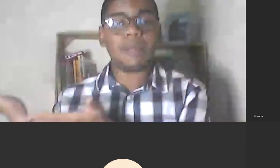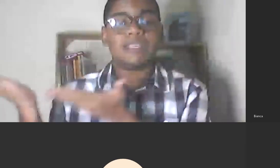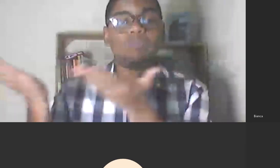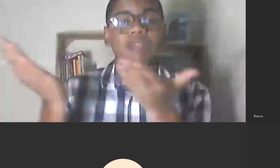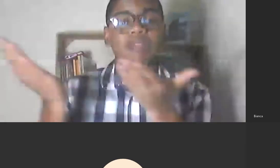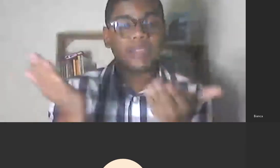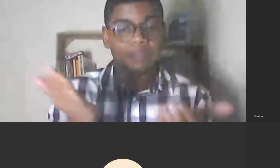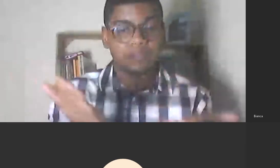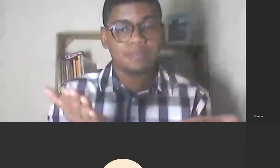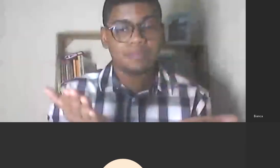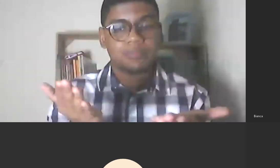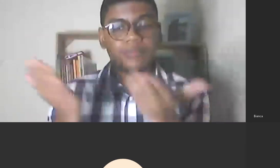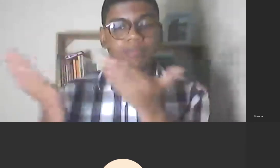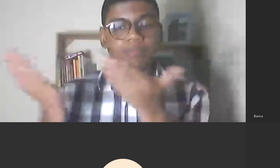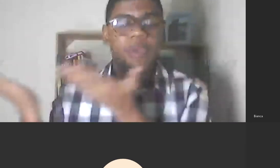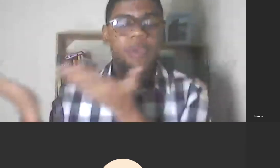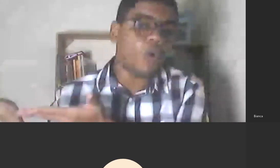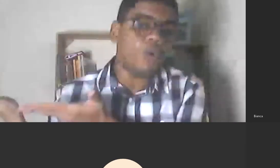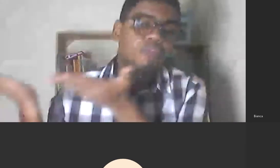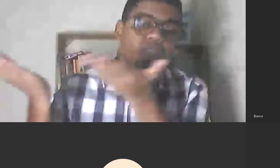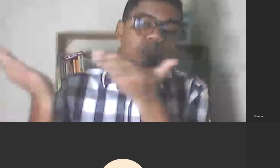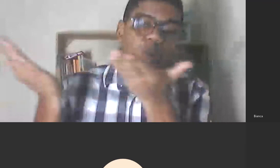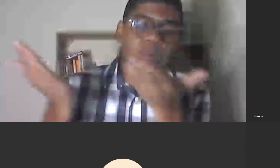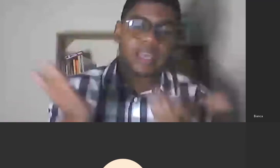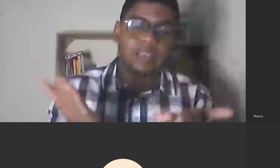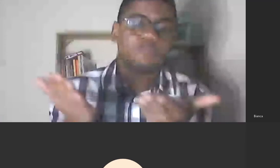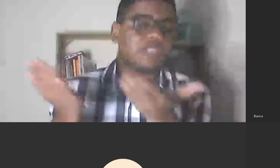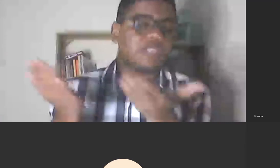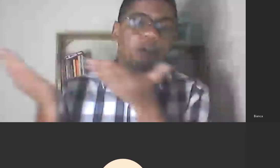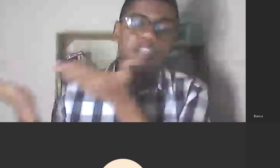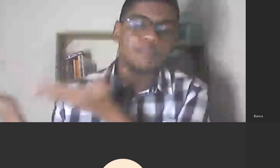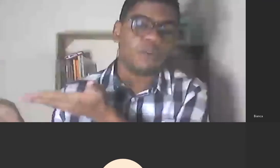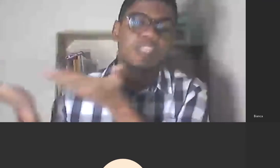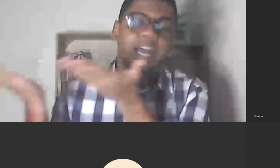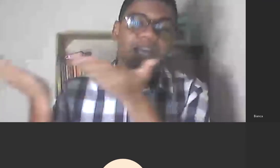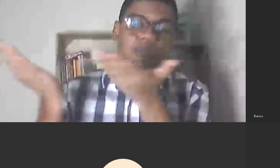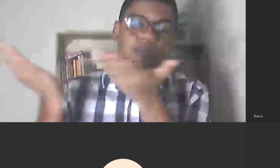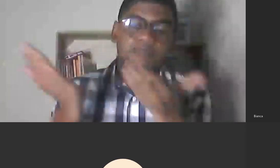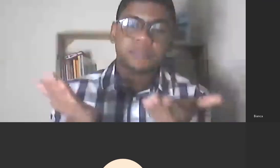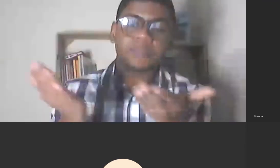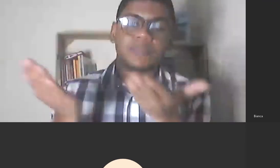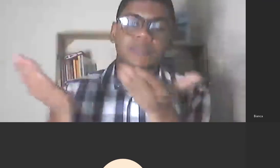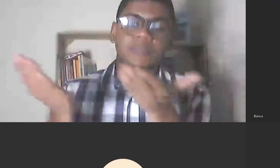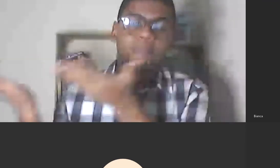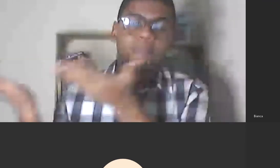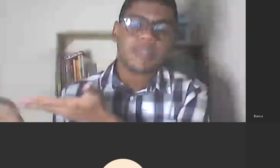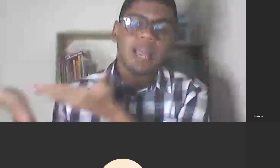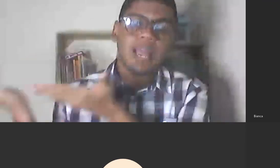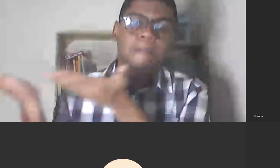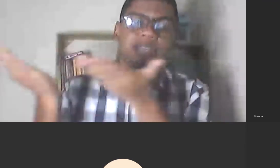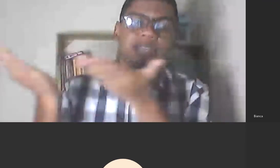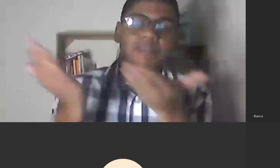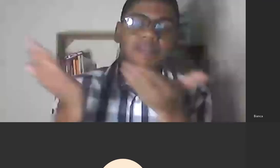eu apresento alguém, ou eu convido alguém. O sinal é o mesmo para convidar.